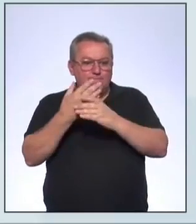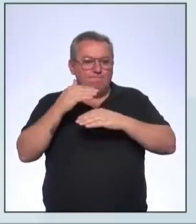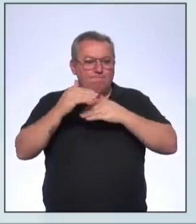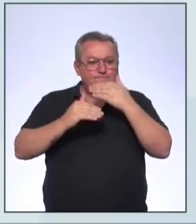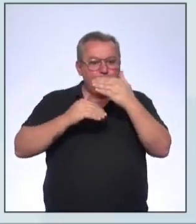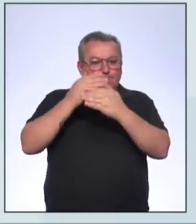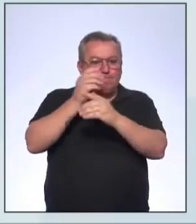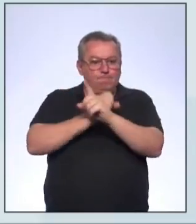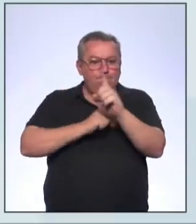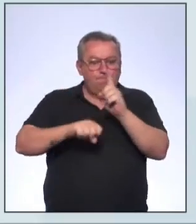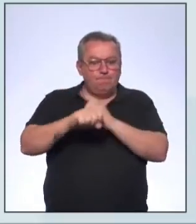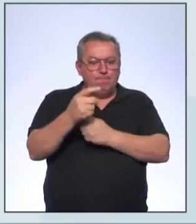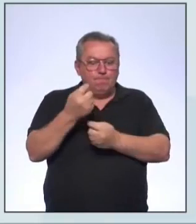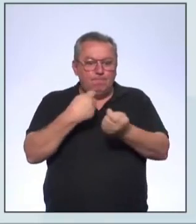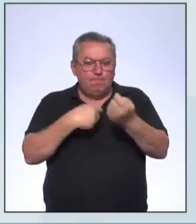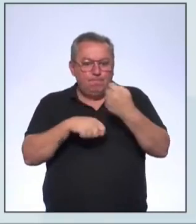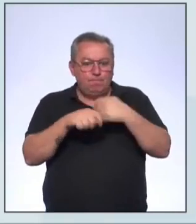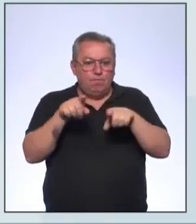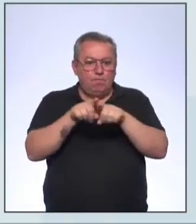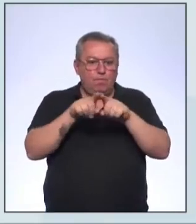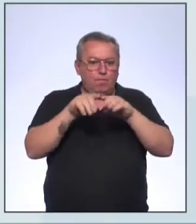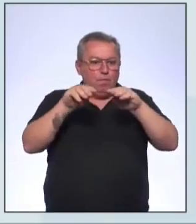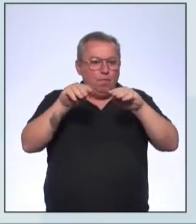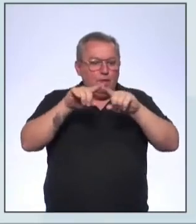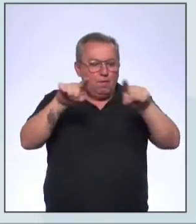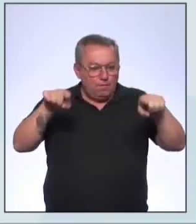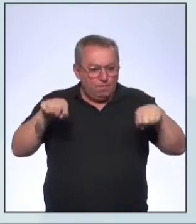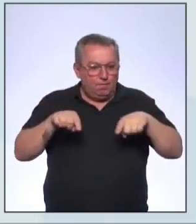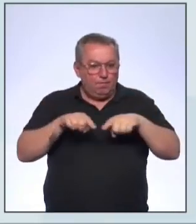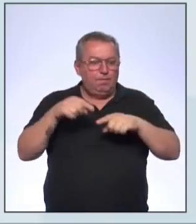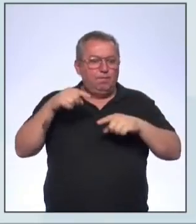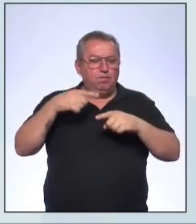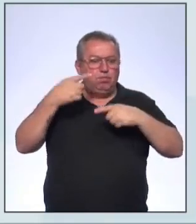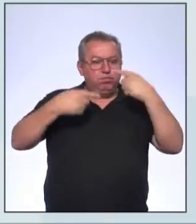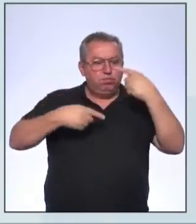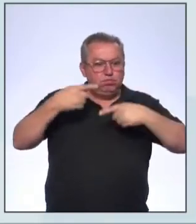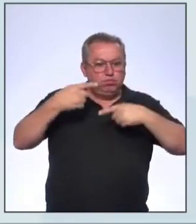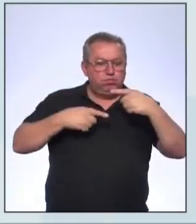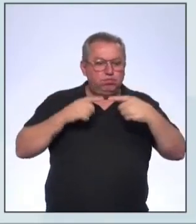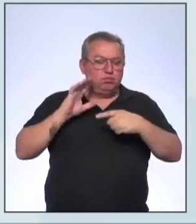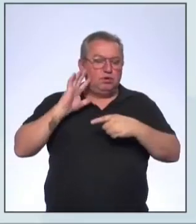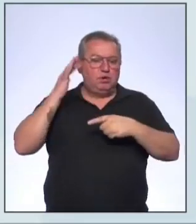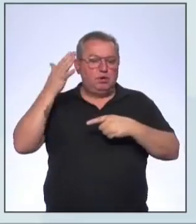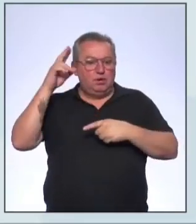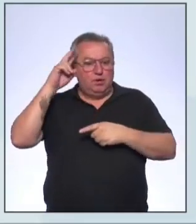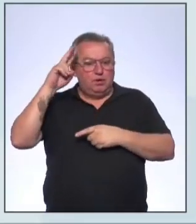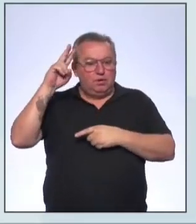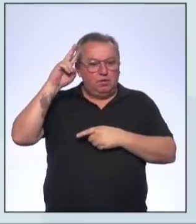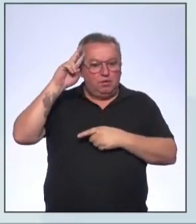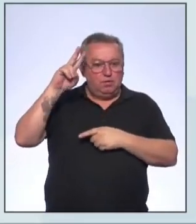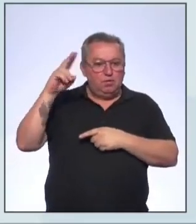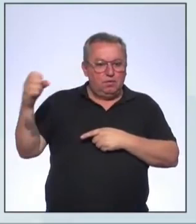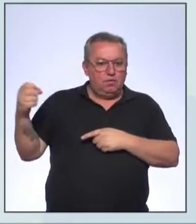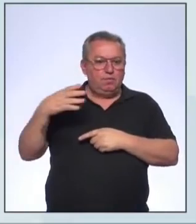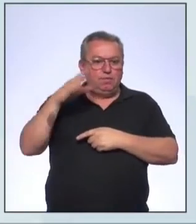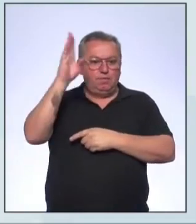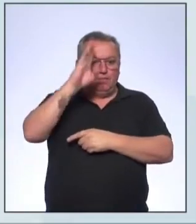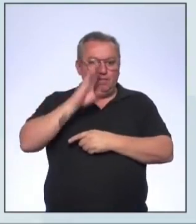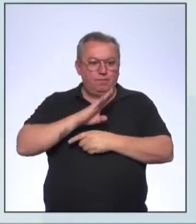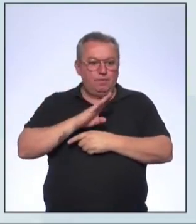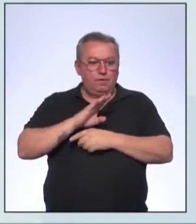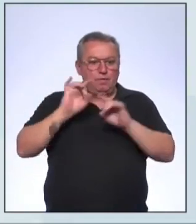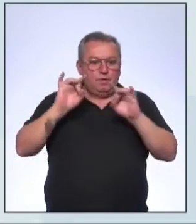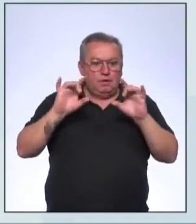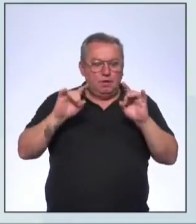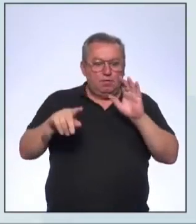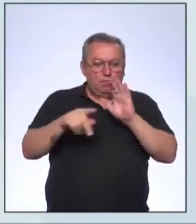formação socioeconômica e territorial, e discutir os conflitos e as tensões históricas e contemporâneas do Brasil,